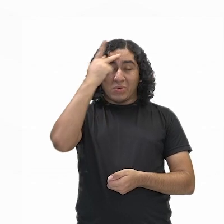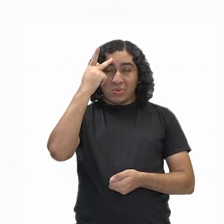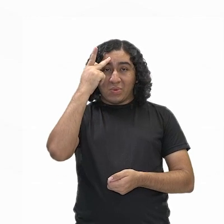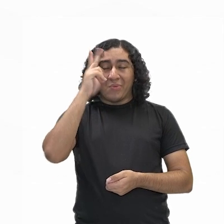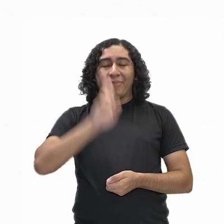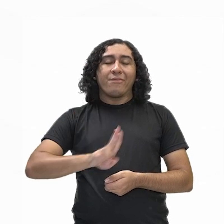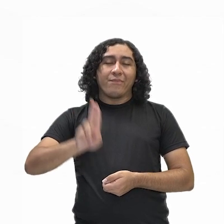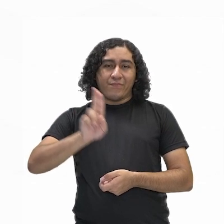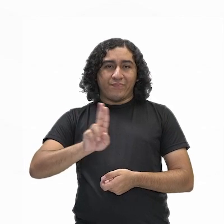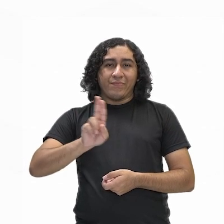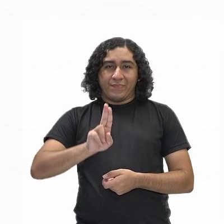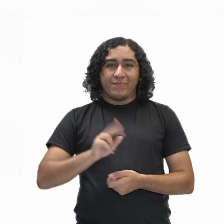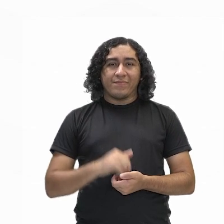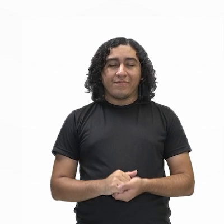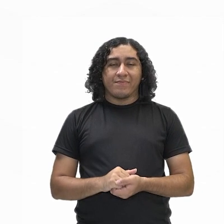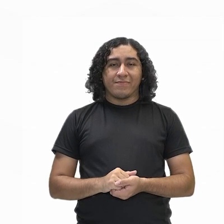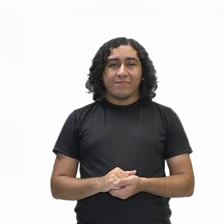de